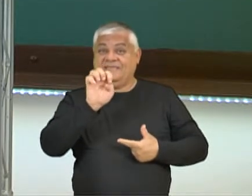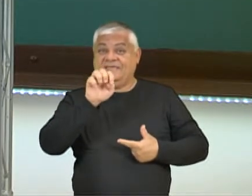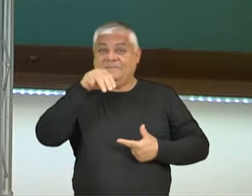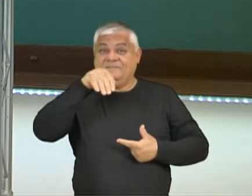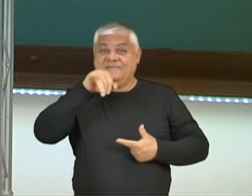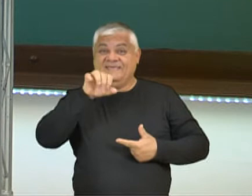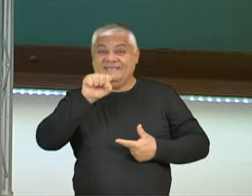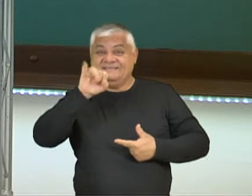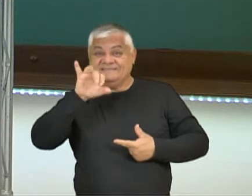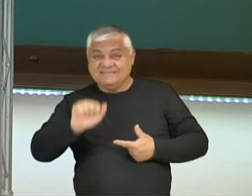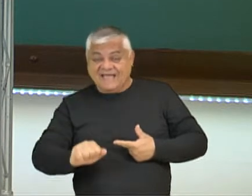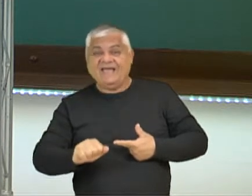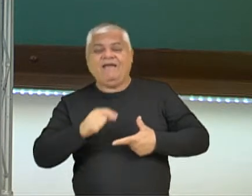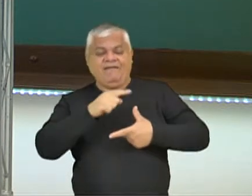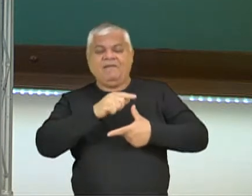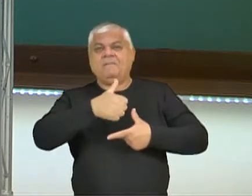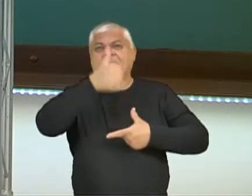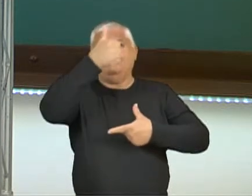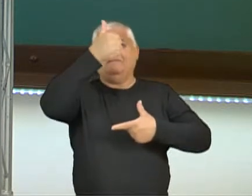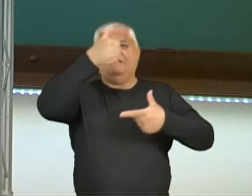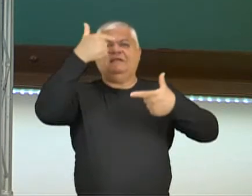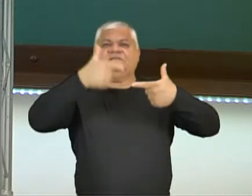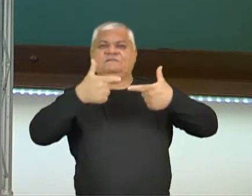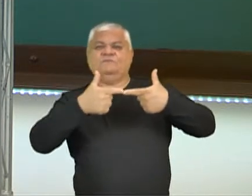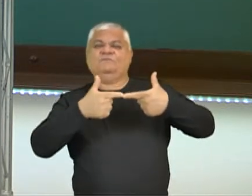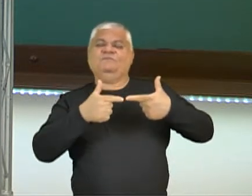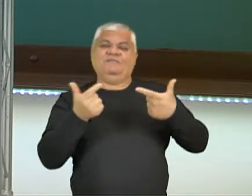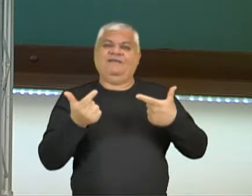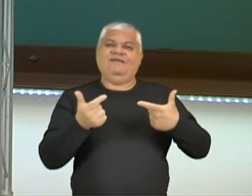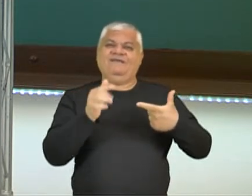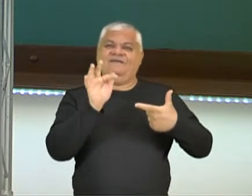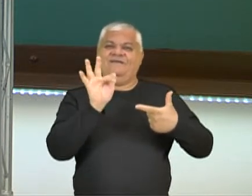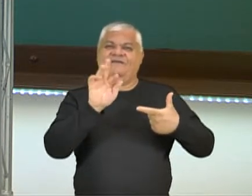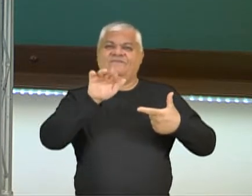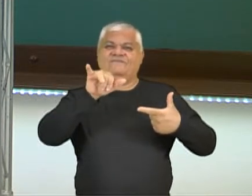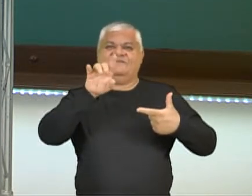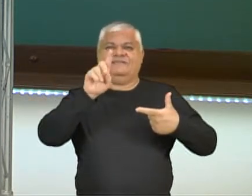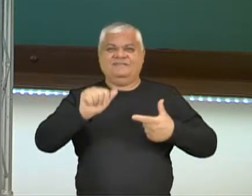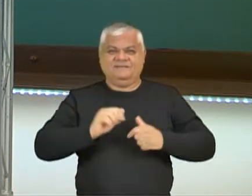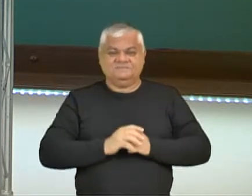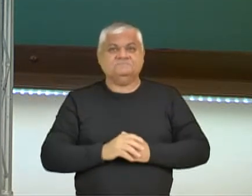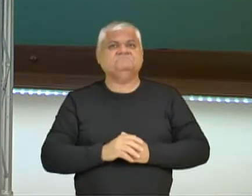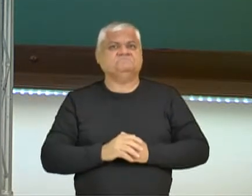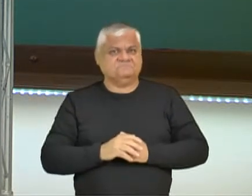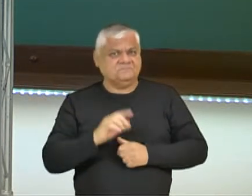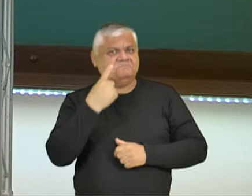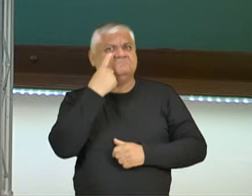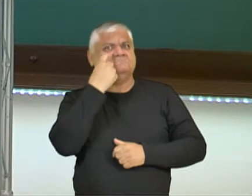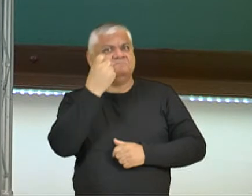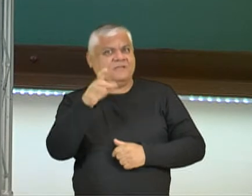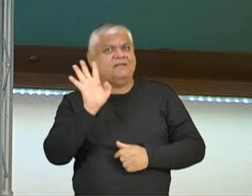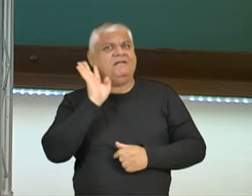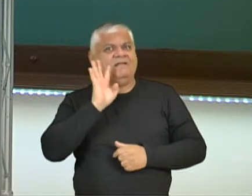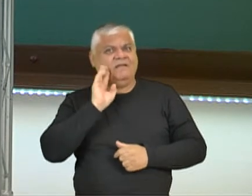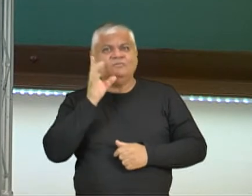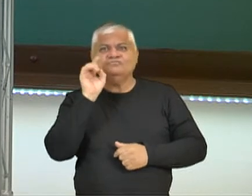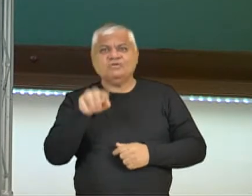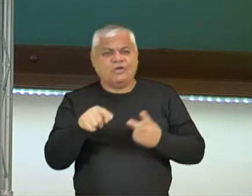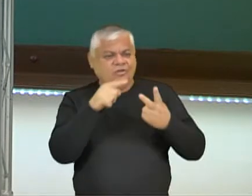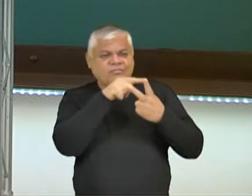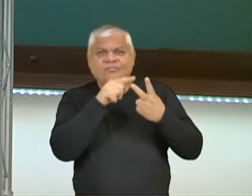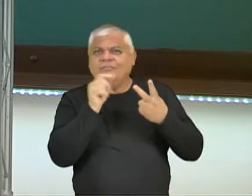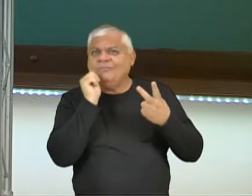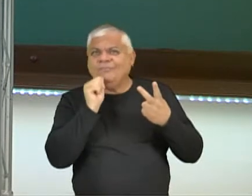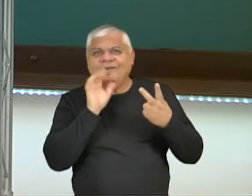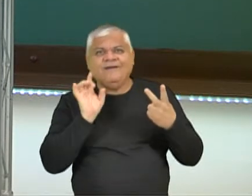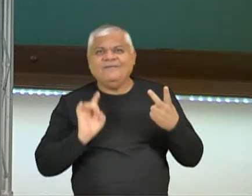Gentileschi. Digita lá e você pode conhecer um pouquinho da obra dela, ok? É bem interessante, né? São apenas 2 mulheres que